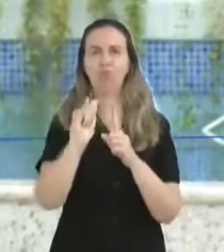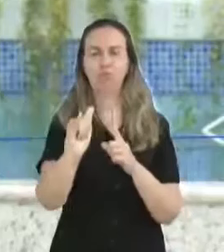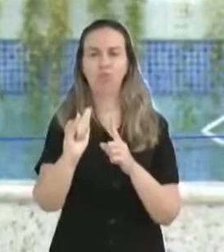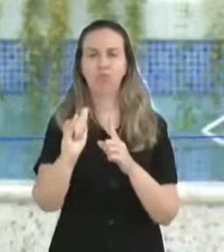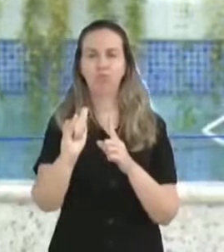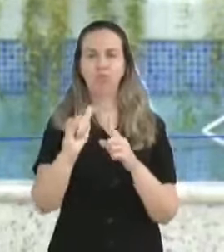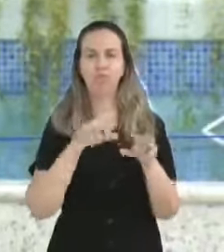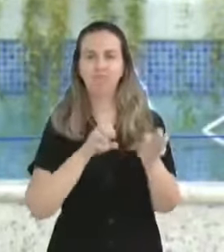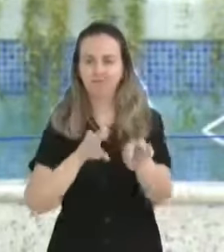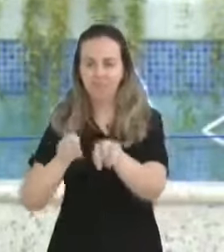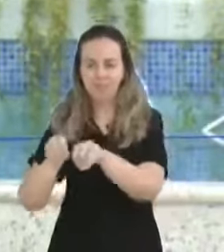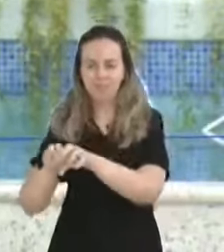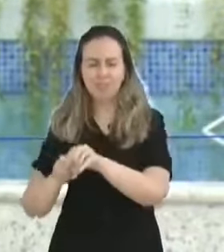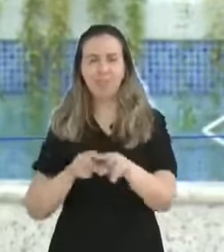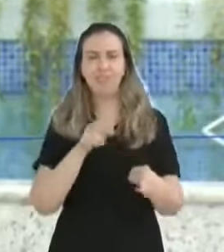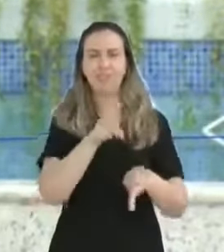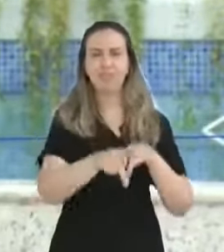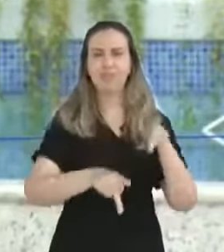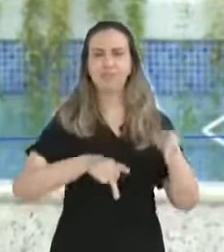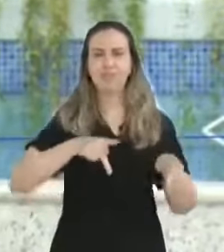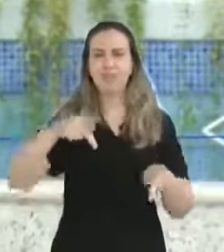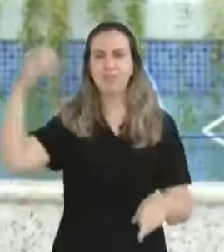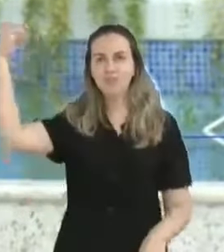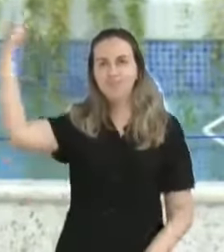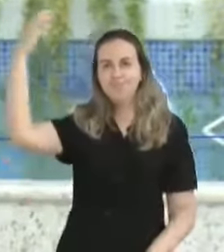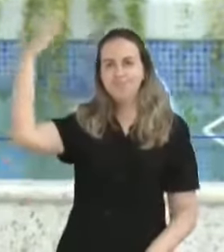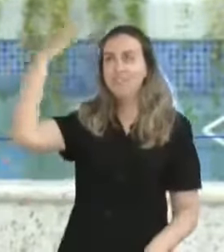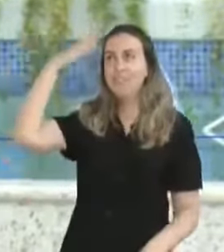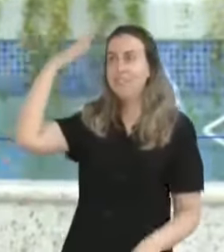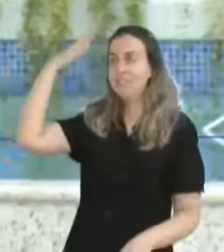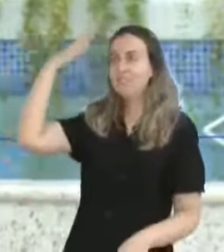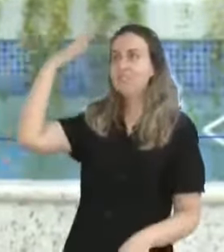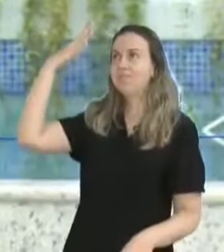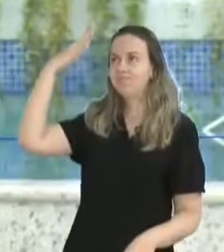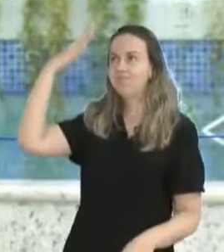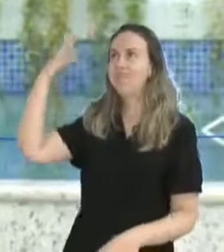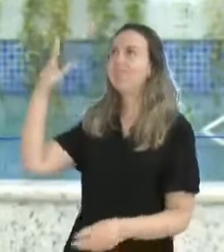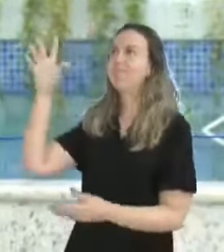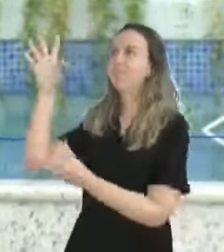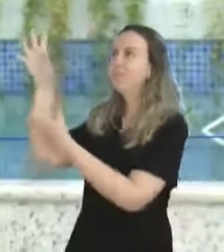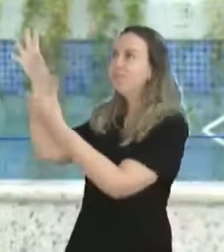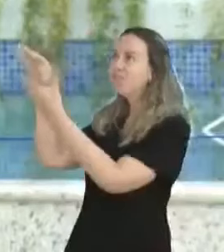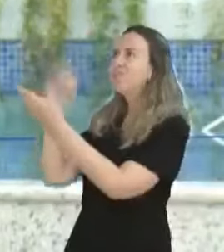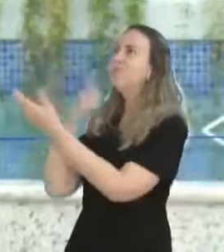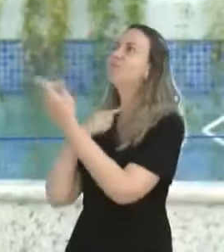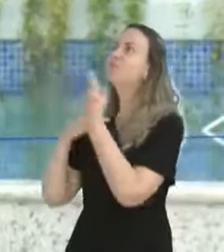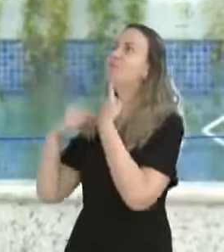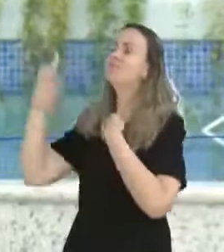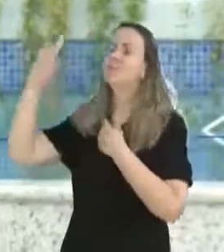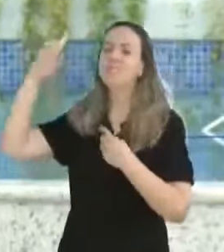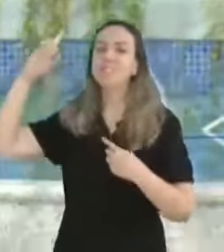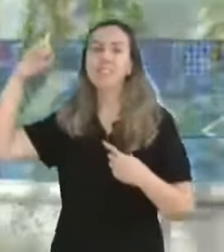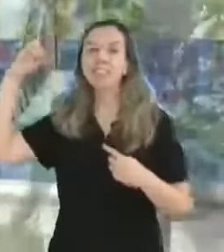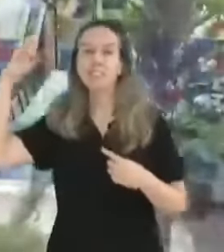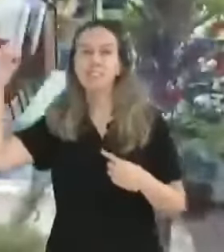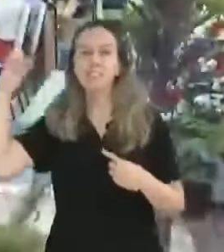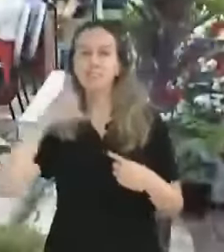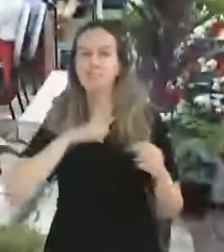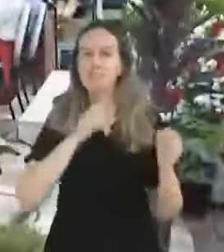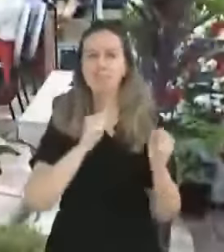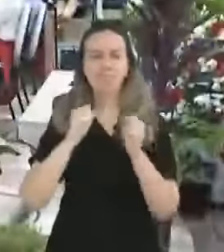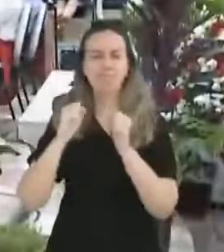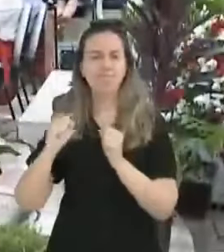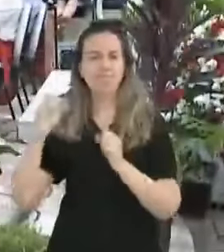Deus, na sua infinita graça, na sua bondade e na sua onisciência, que é a